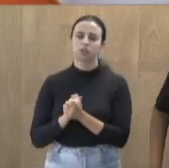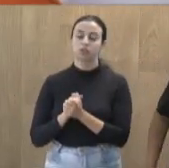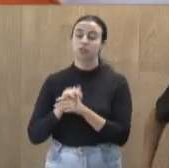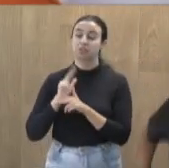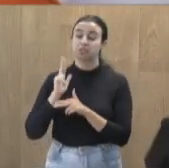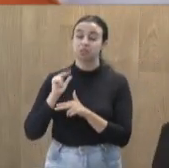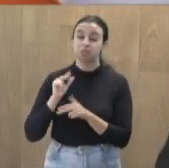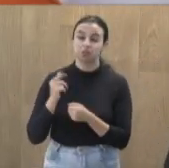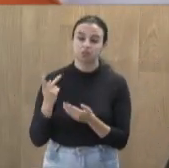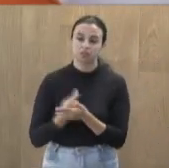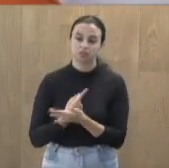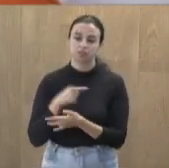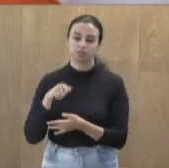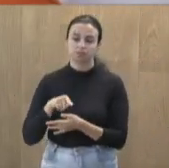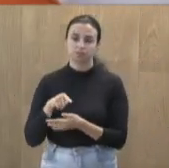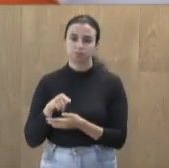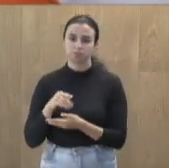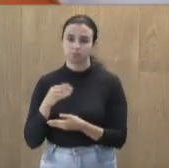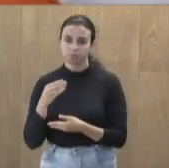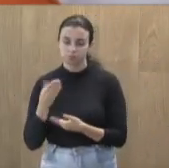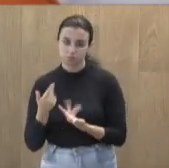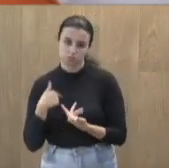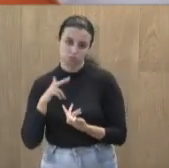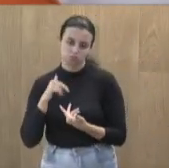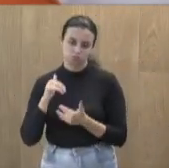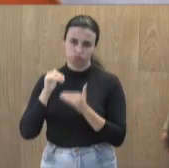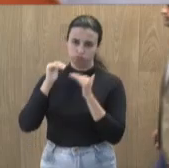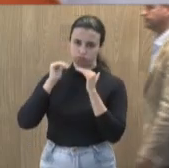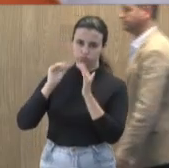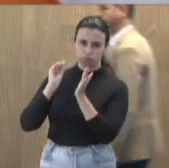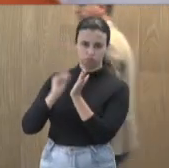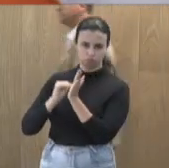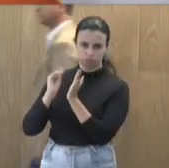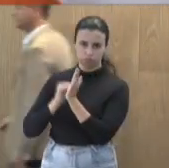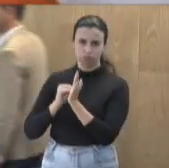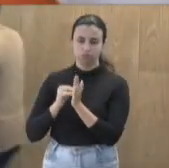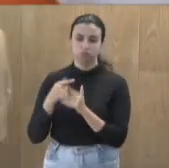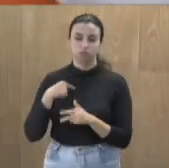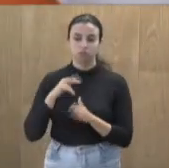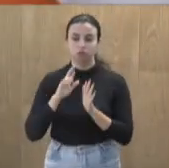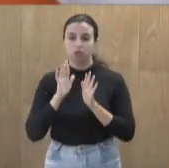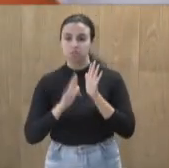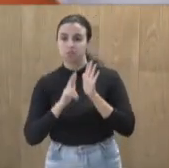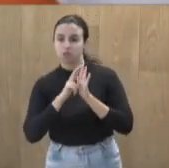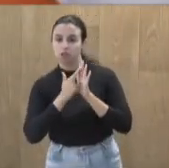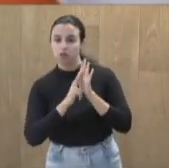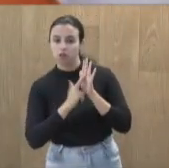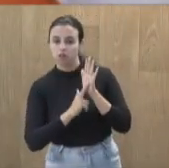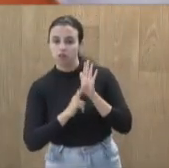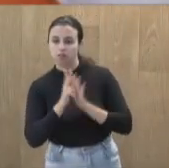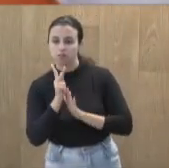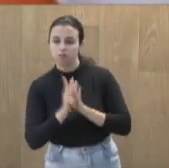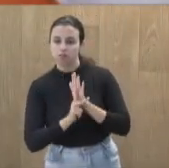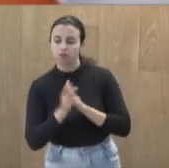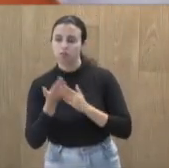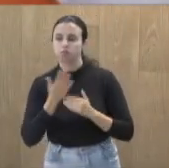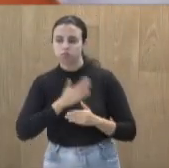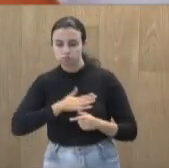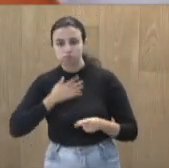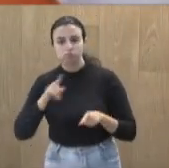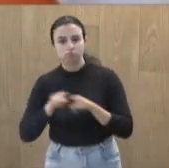relator. Como eu nunca desrespeitei, se eu for relator de um projeto, eu gostaria de ser